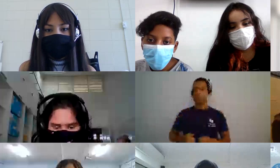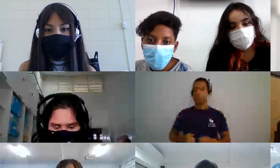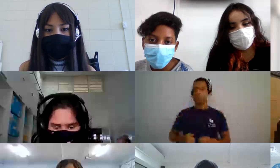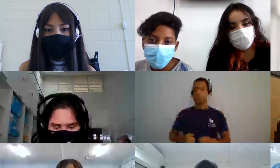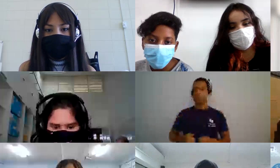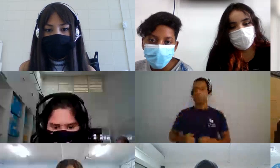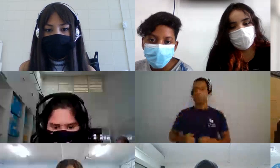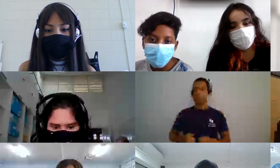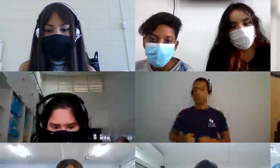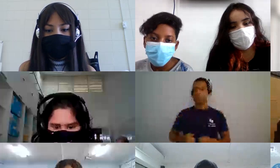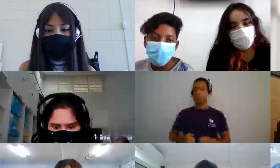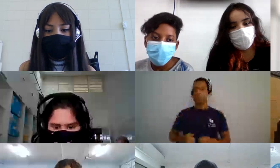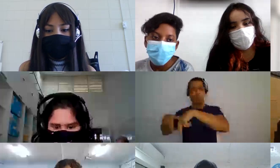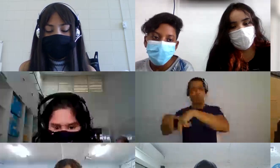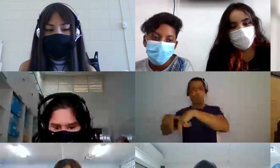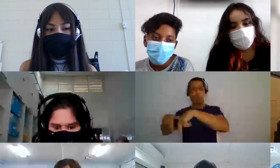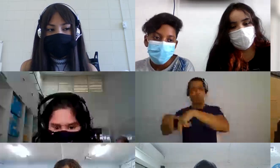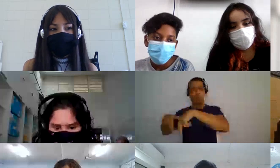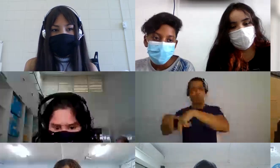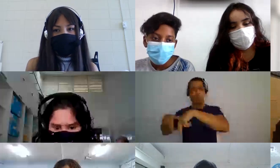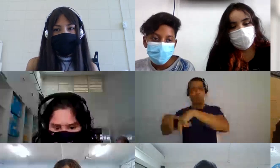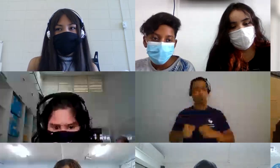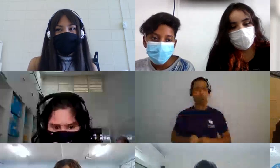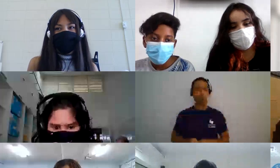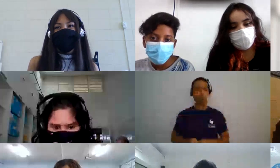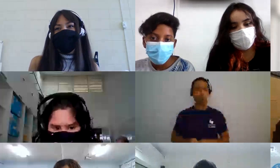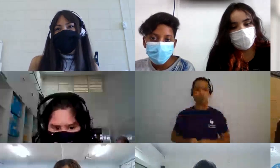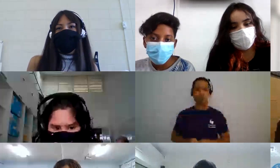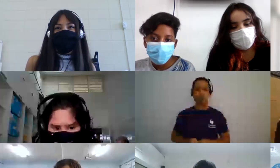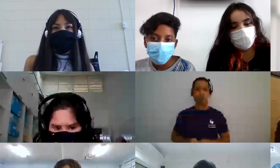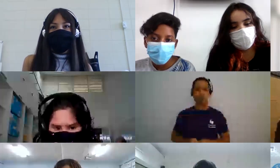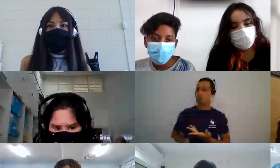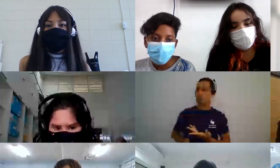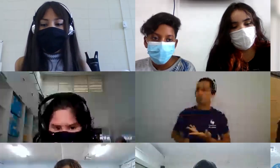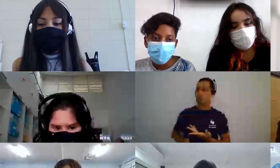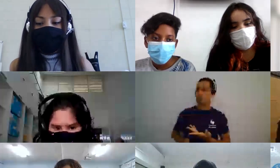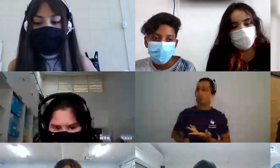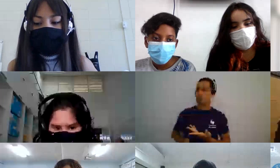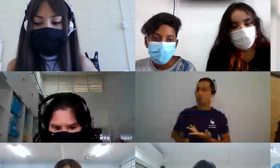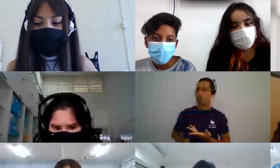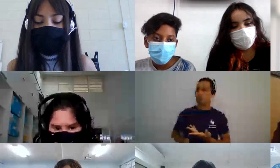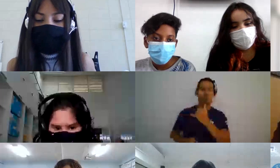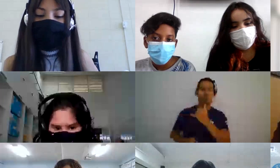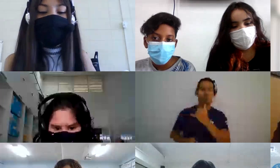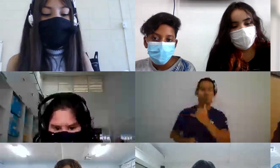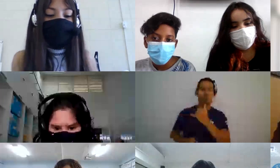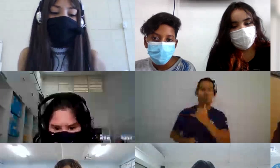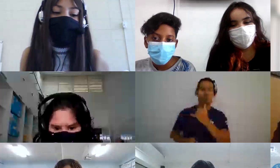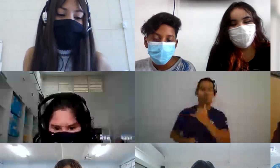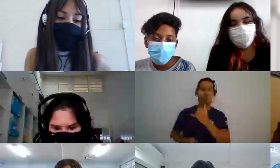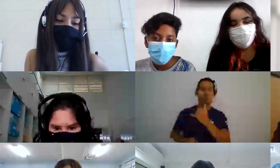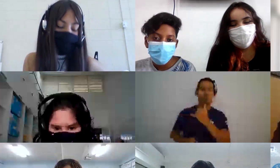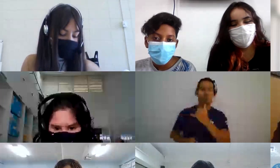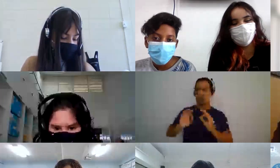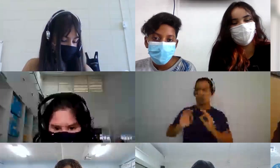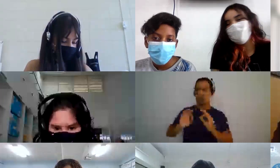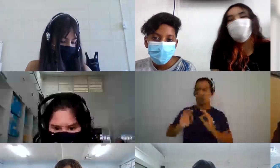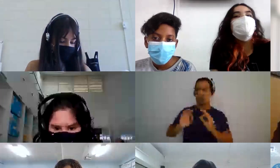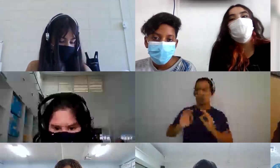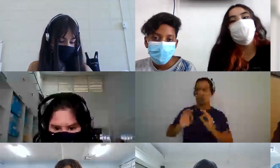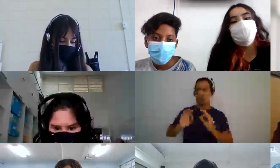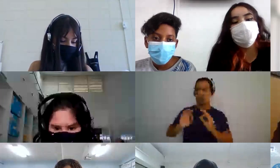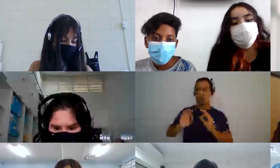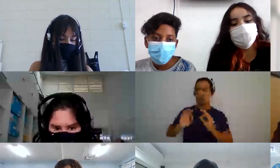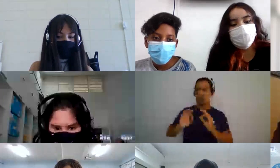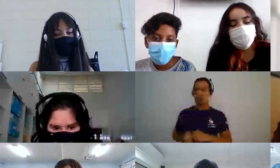vocês são novinhos. E aí você chega para sua mãe e fala assim, mãe, não me deixa na porta, não. Me deixa aqui na esquina que eu vou sozinha, porque é meio